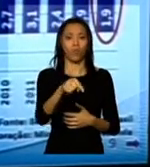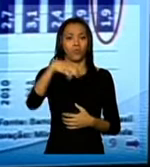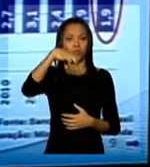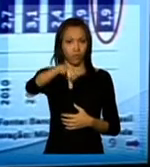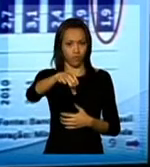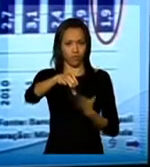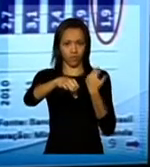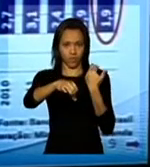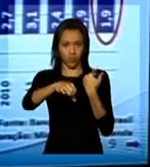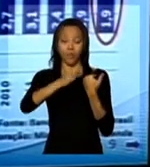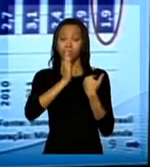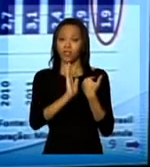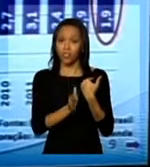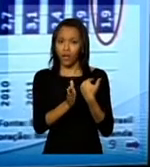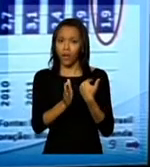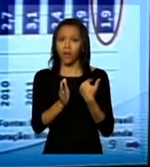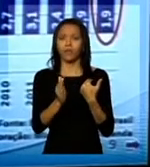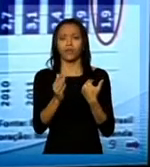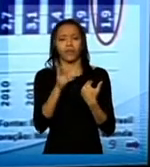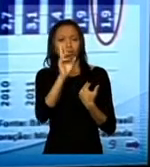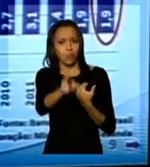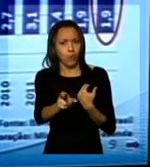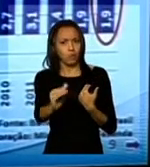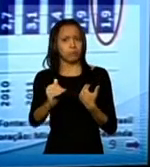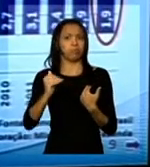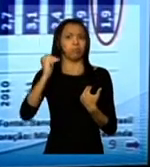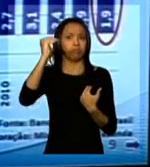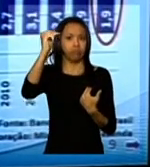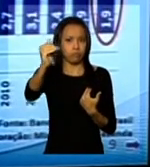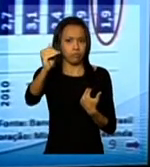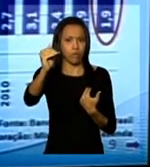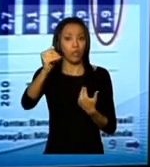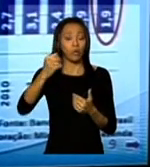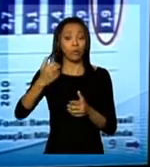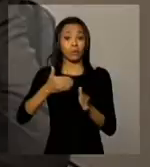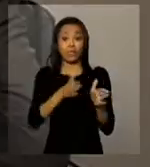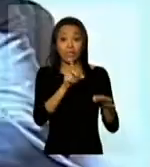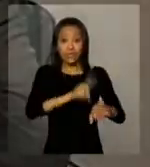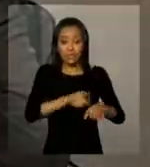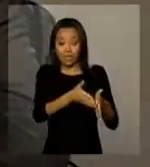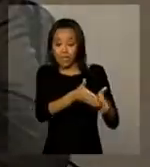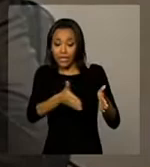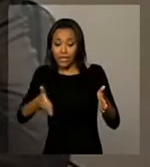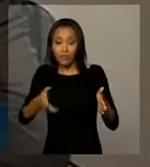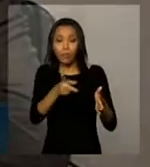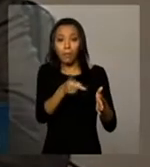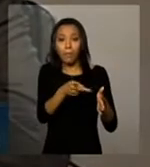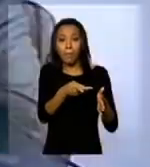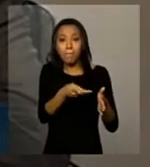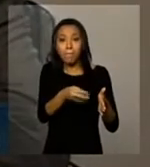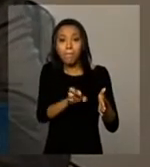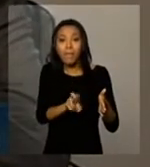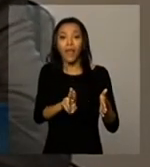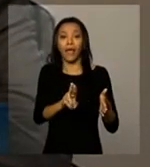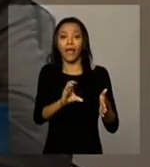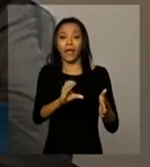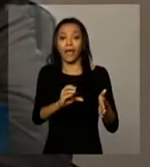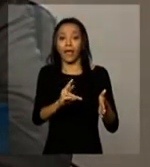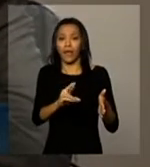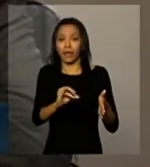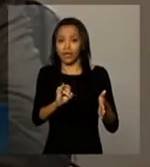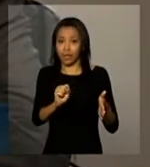Já fizemos resultados maiores no período pré-crise, mas no período de crise, que